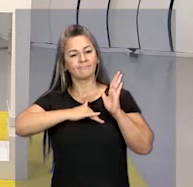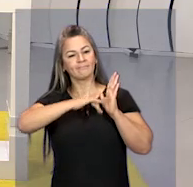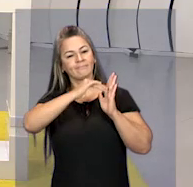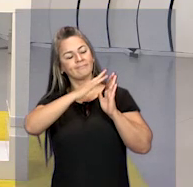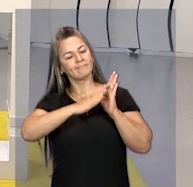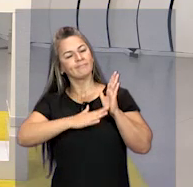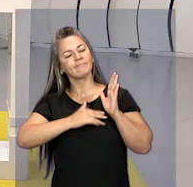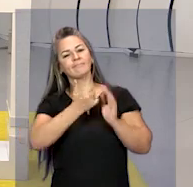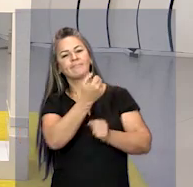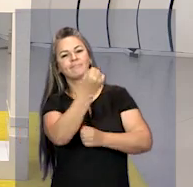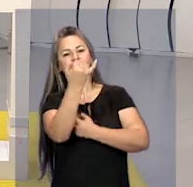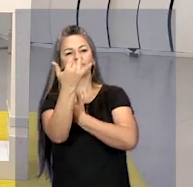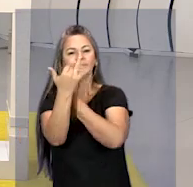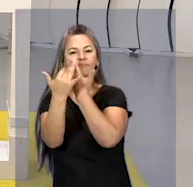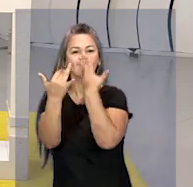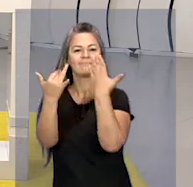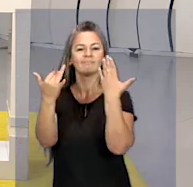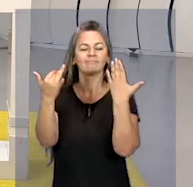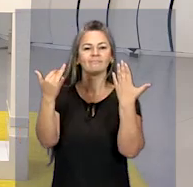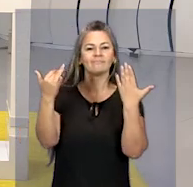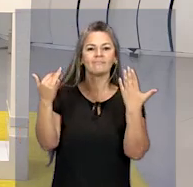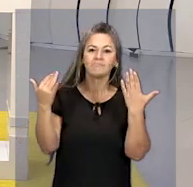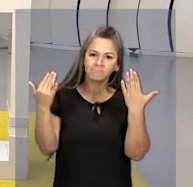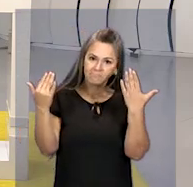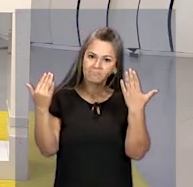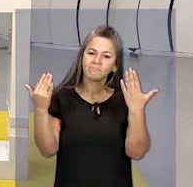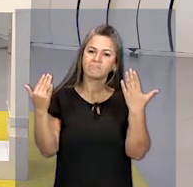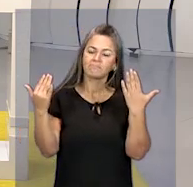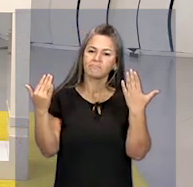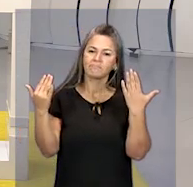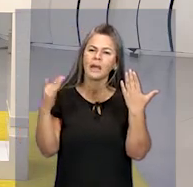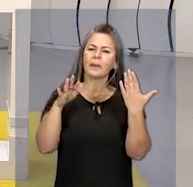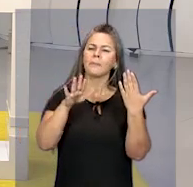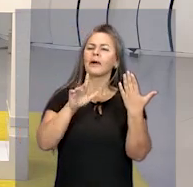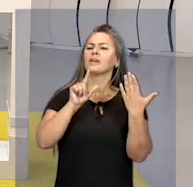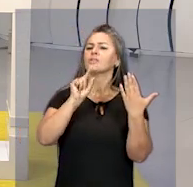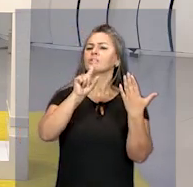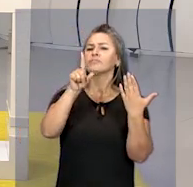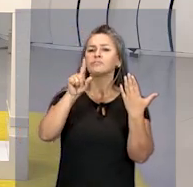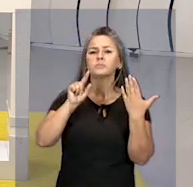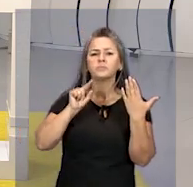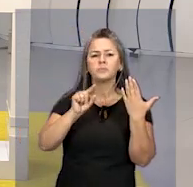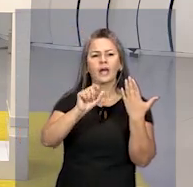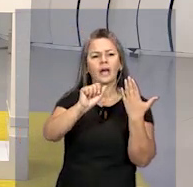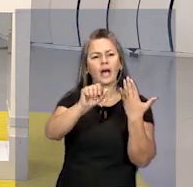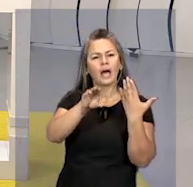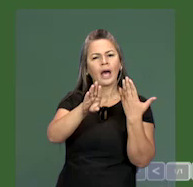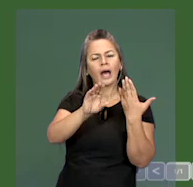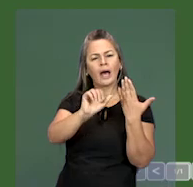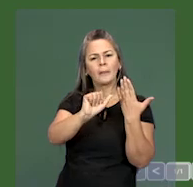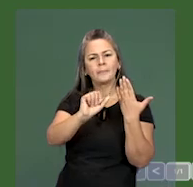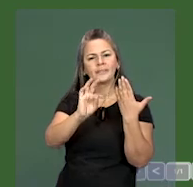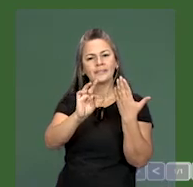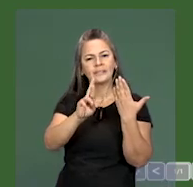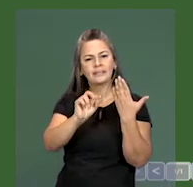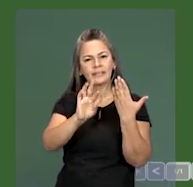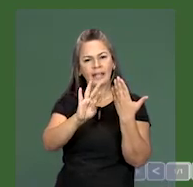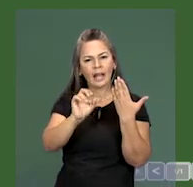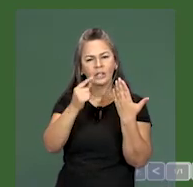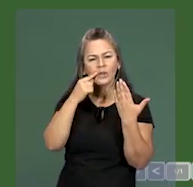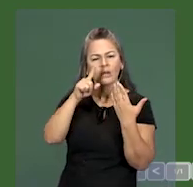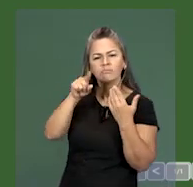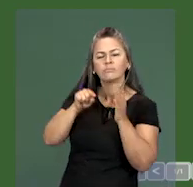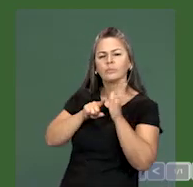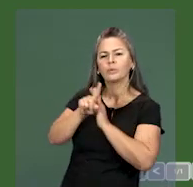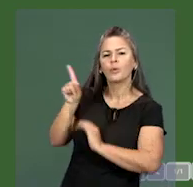paisagens. E a gente começa então agora a perceber o abstrato. O que é o abstrato? O que é isso, turma? Muitos vão responder, uma